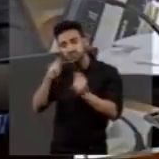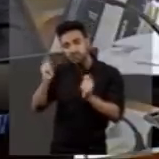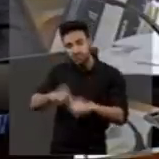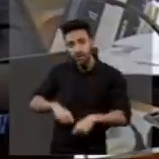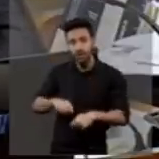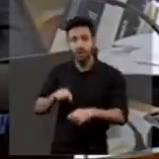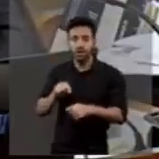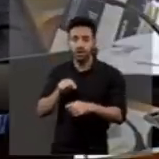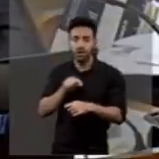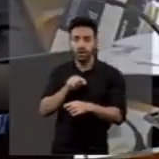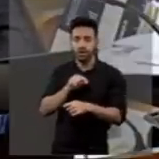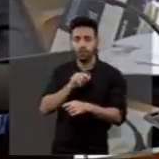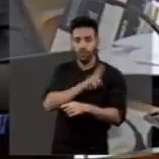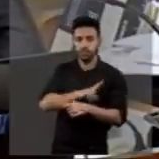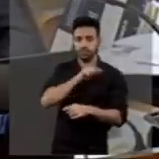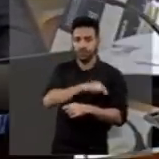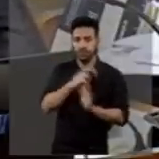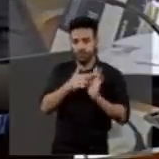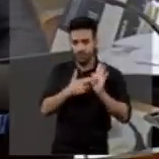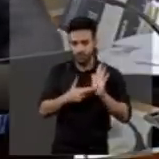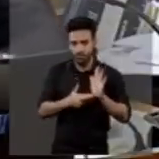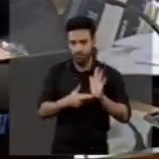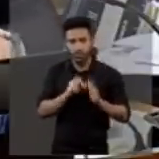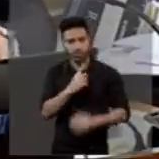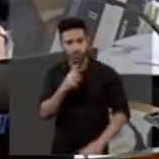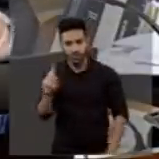a aplicação da norma,